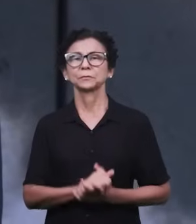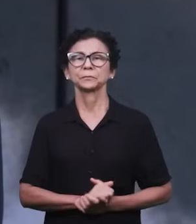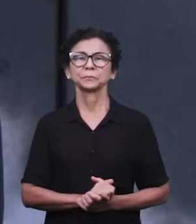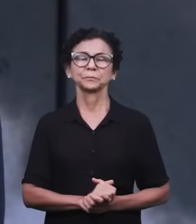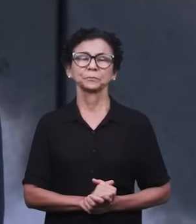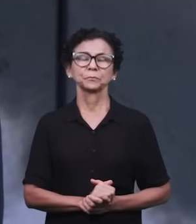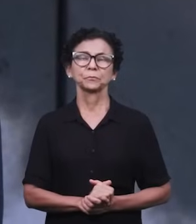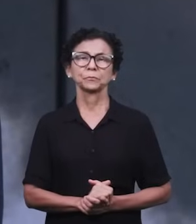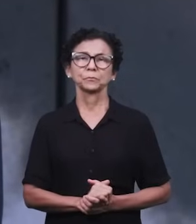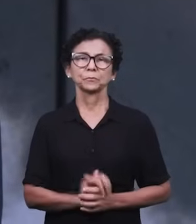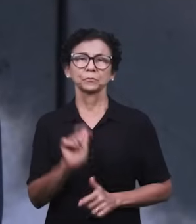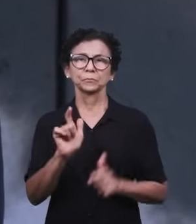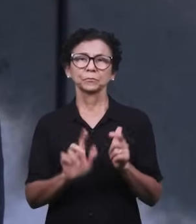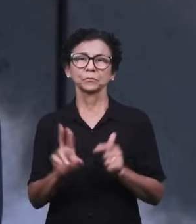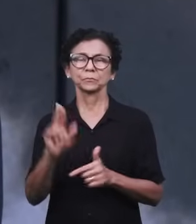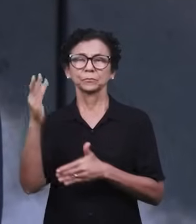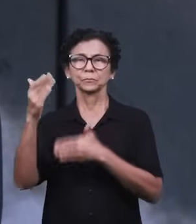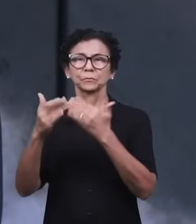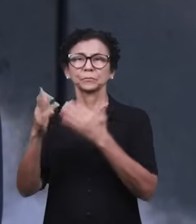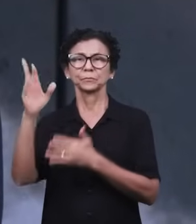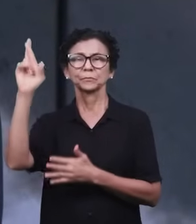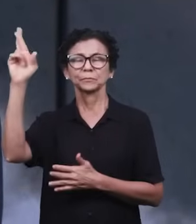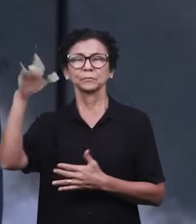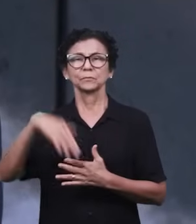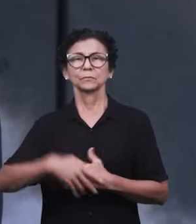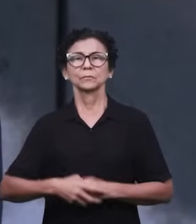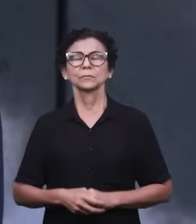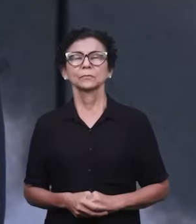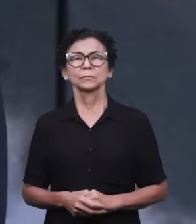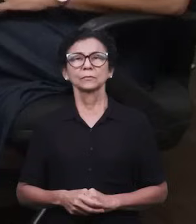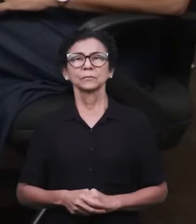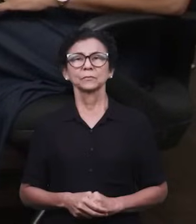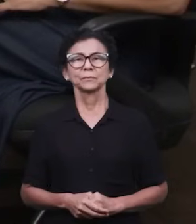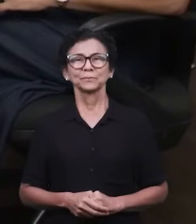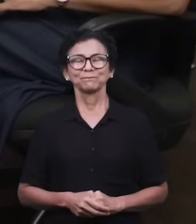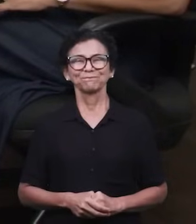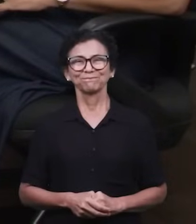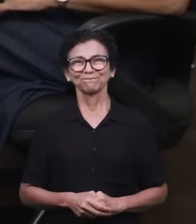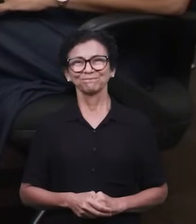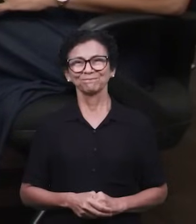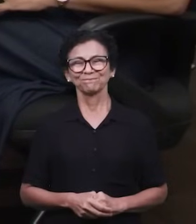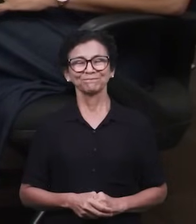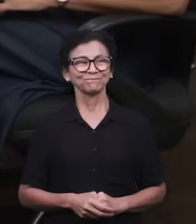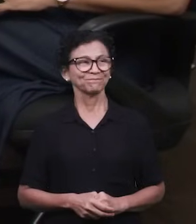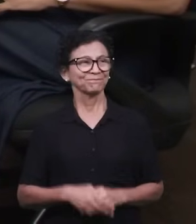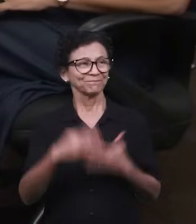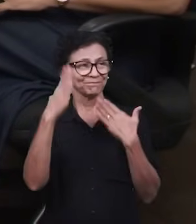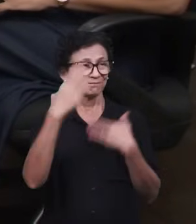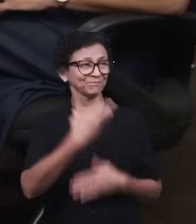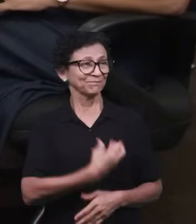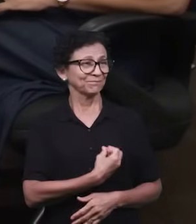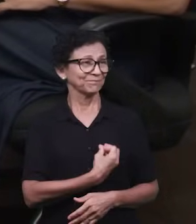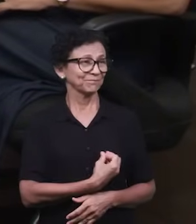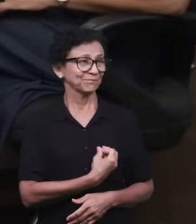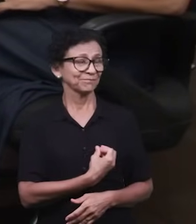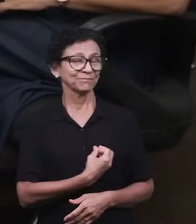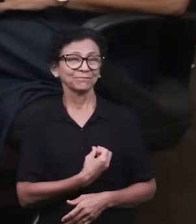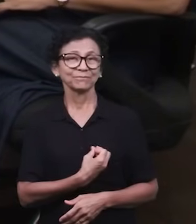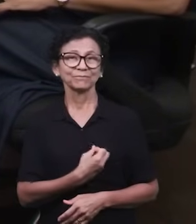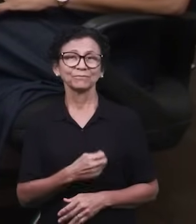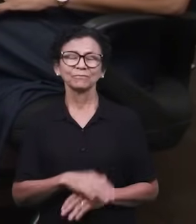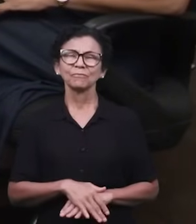também abençoados e usados na presença do Senhor. Fábio, querido, queria agradecer a tua presença, e já que eu